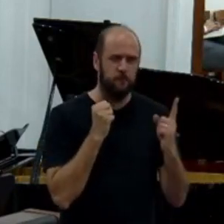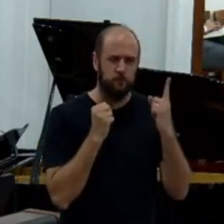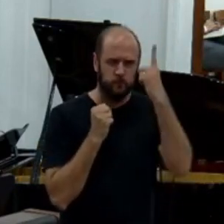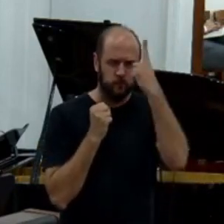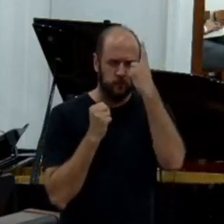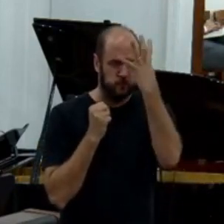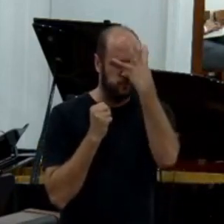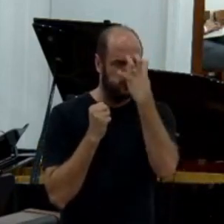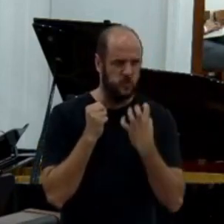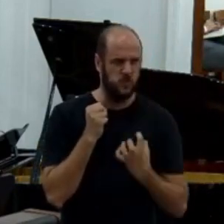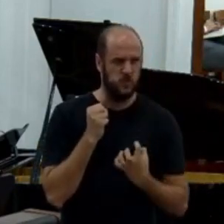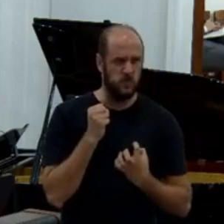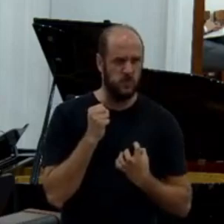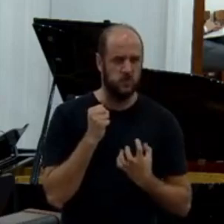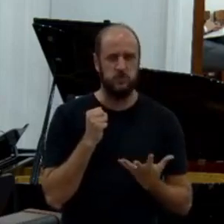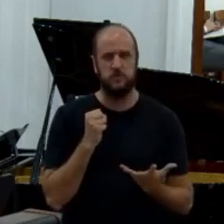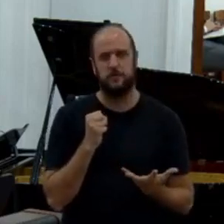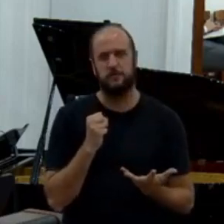dela.